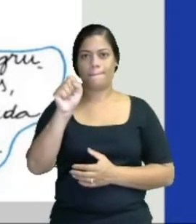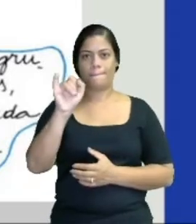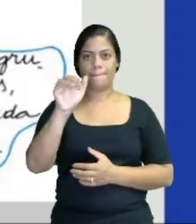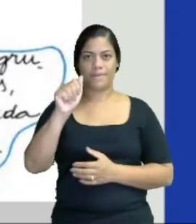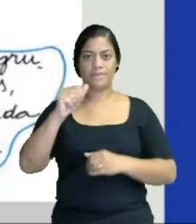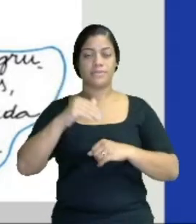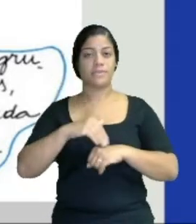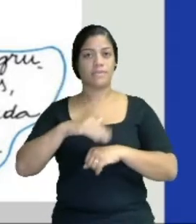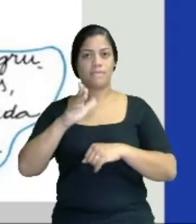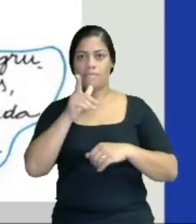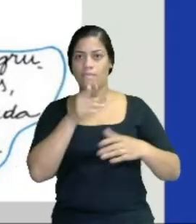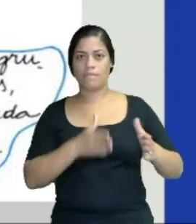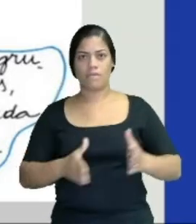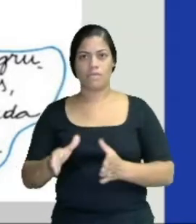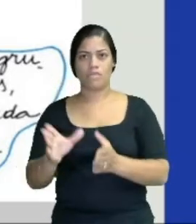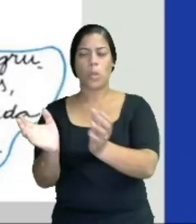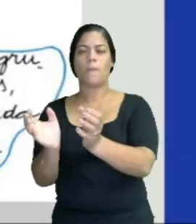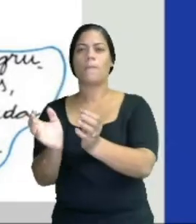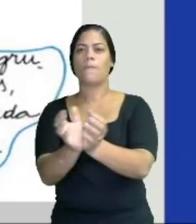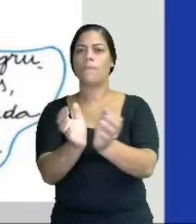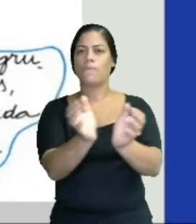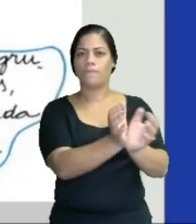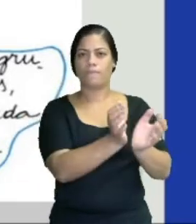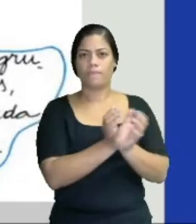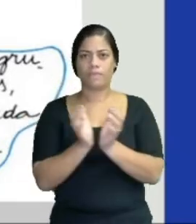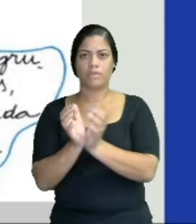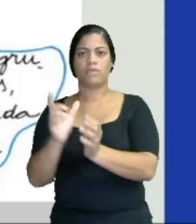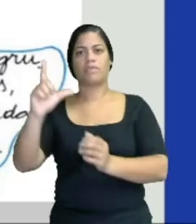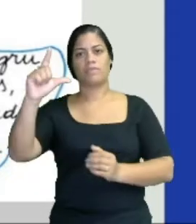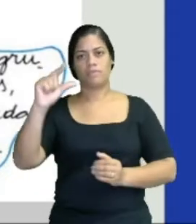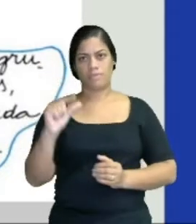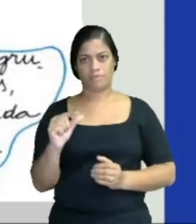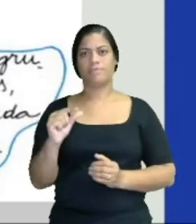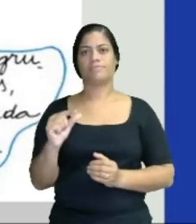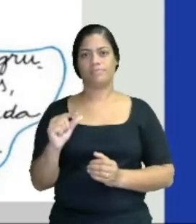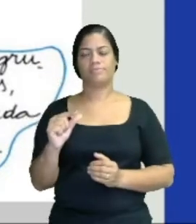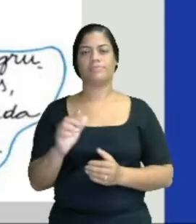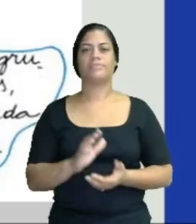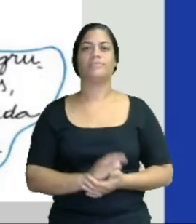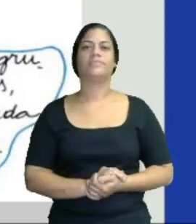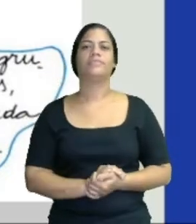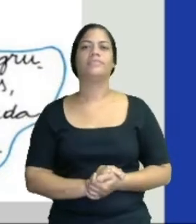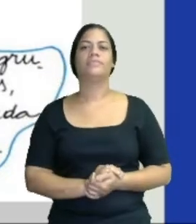maiores agrupam bacias menores, formando a chamada rede hidrográfica.